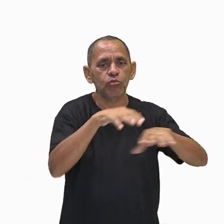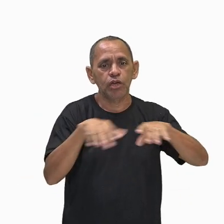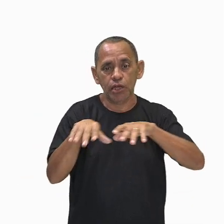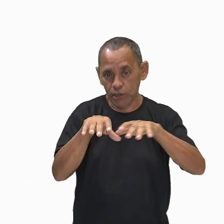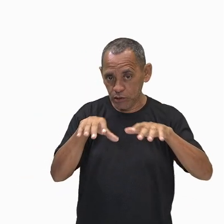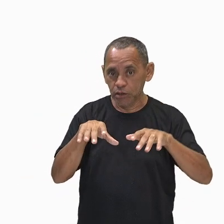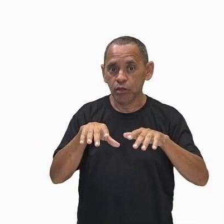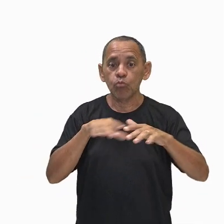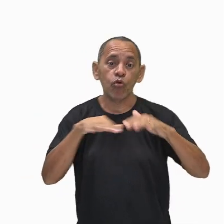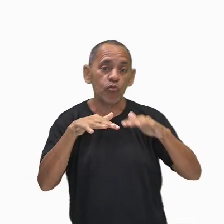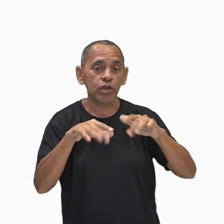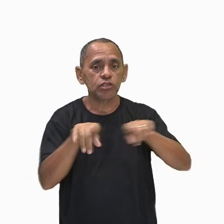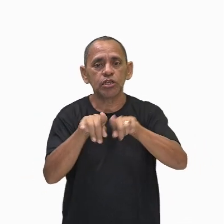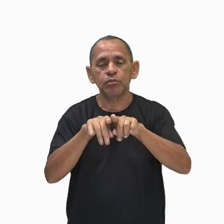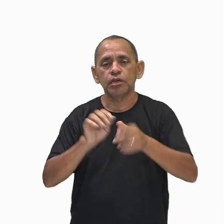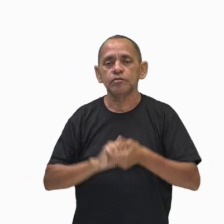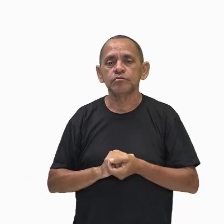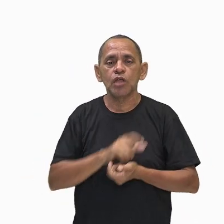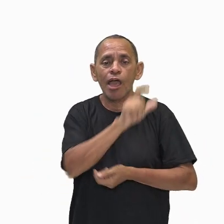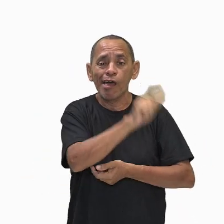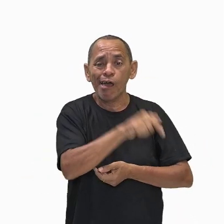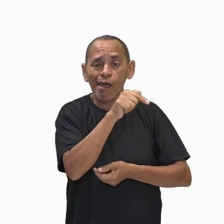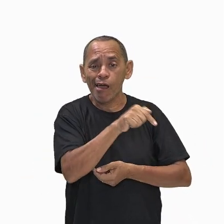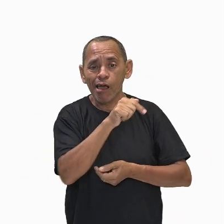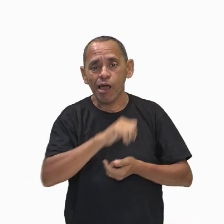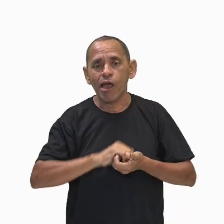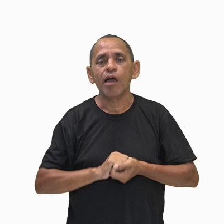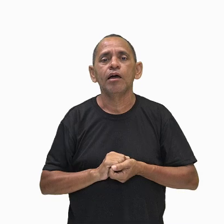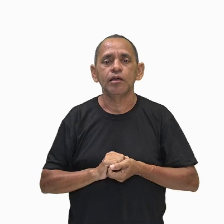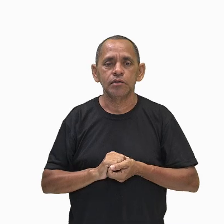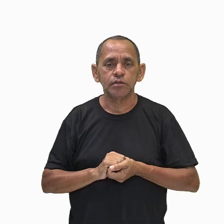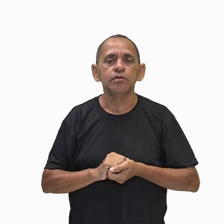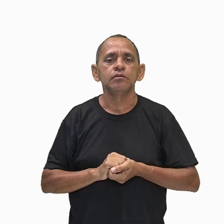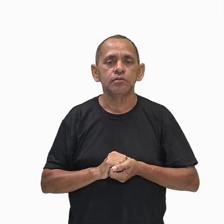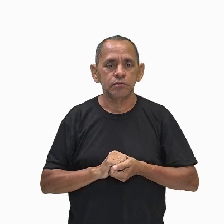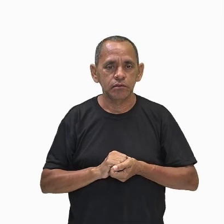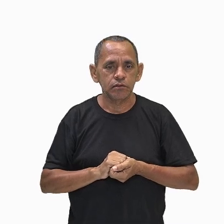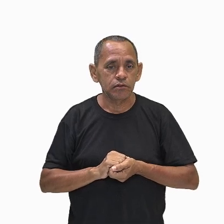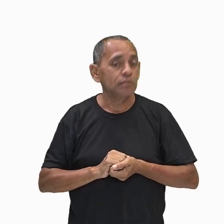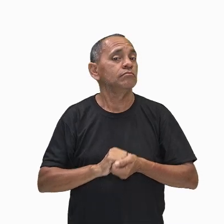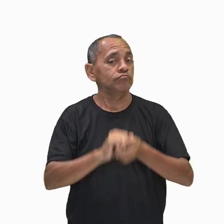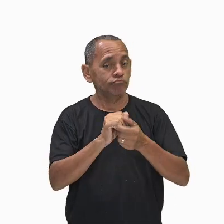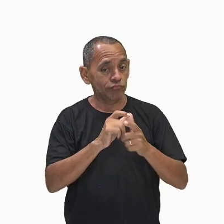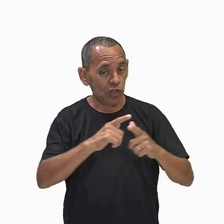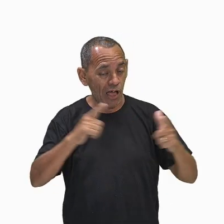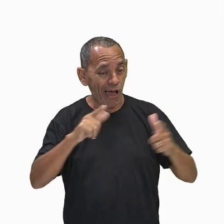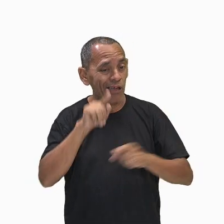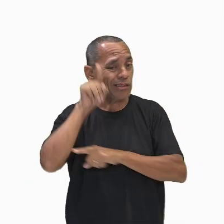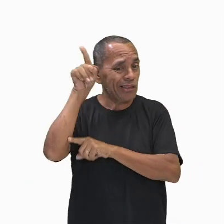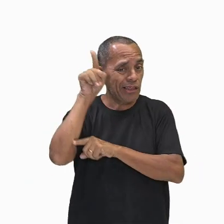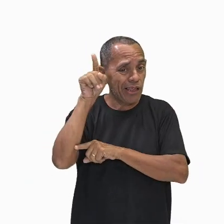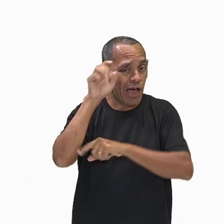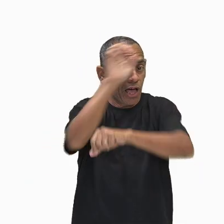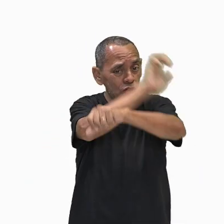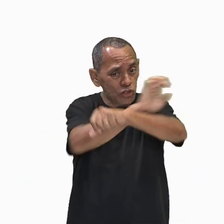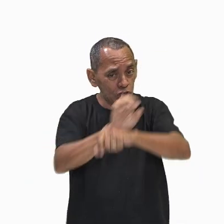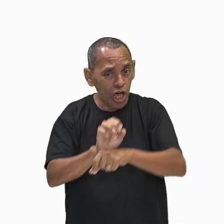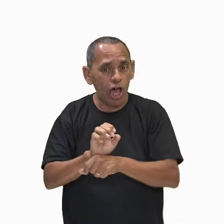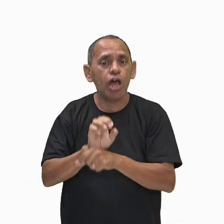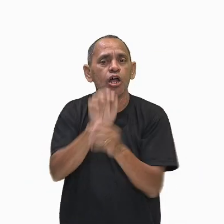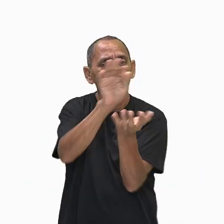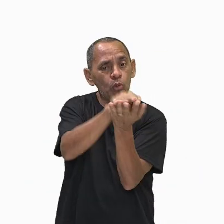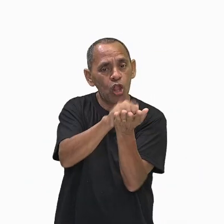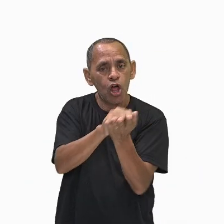que a Confederação do Equador, apesar de ter amplo lastro, principalmente em Pernambuco, não resistiu por muito